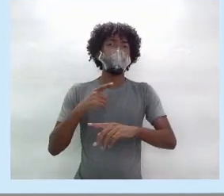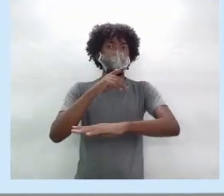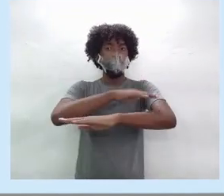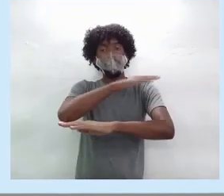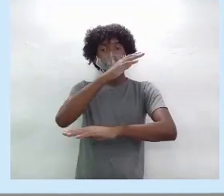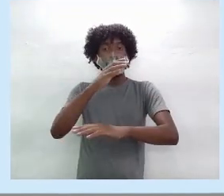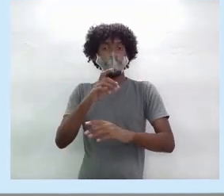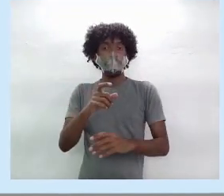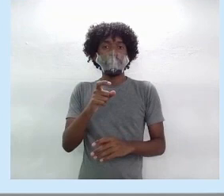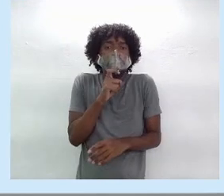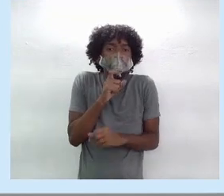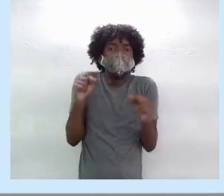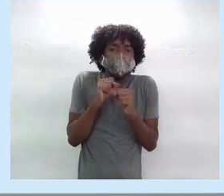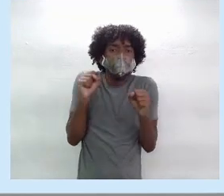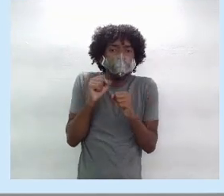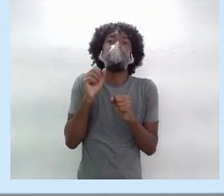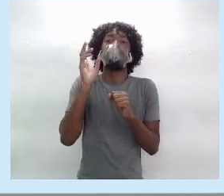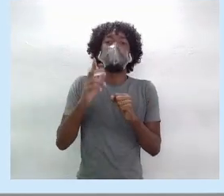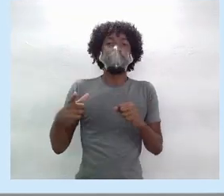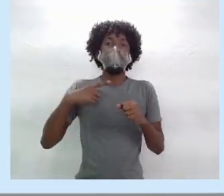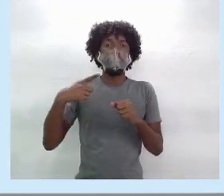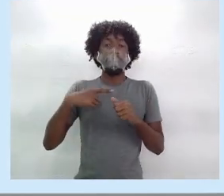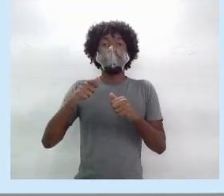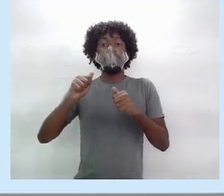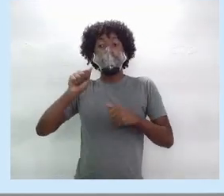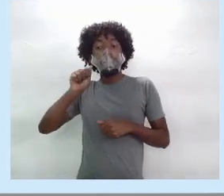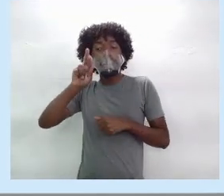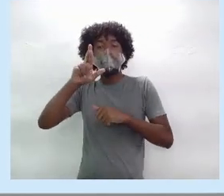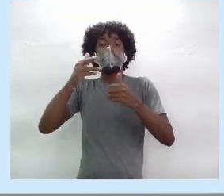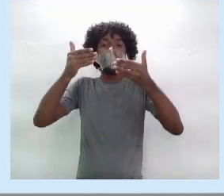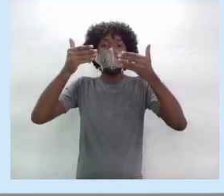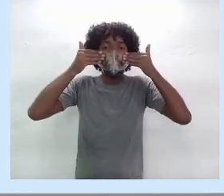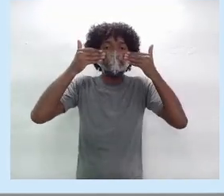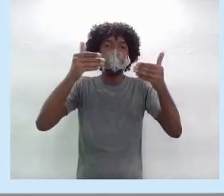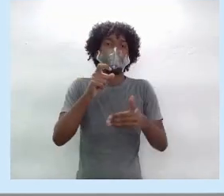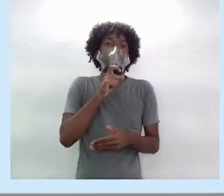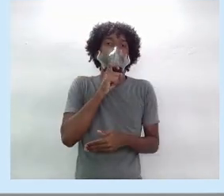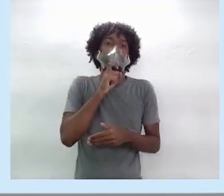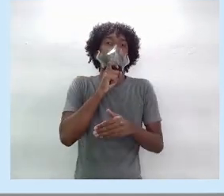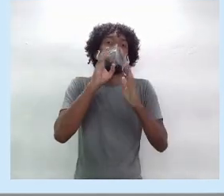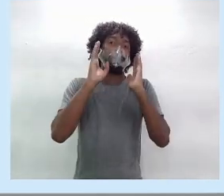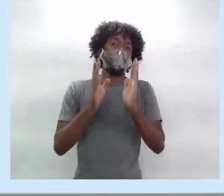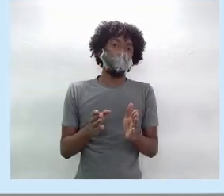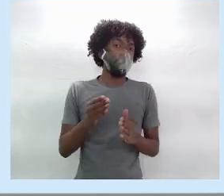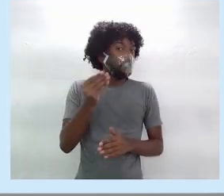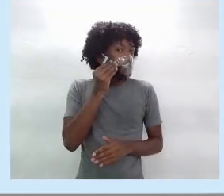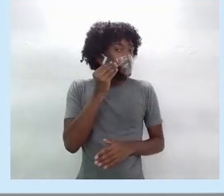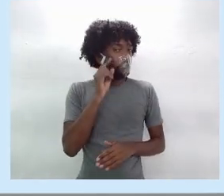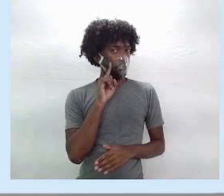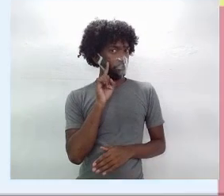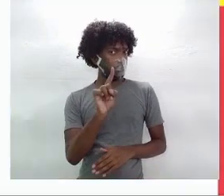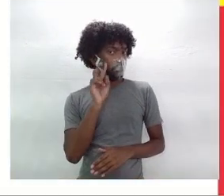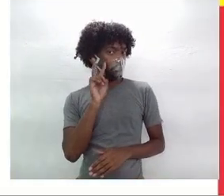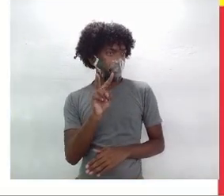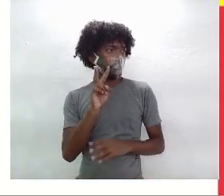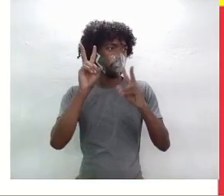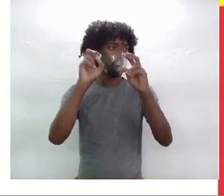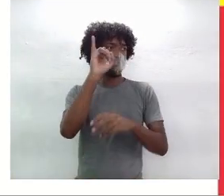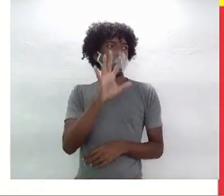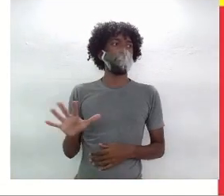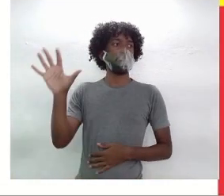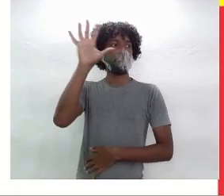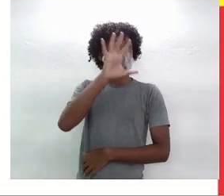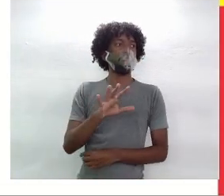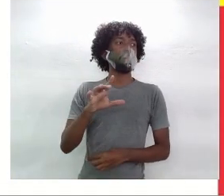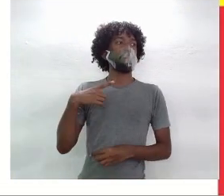gente já recebe ali uma massa de ar de frente fria. Observa aí na questão da telinha quando a gente